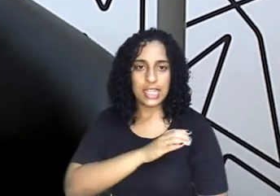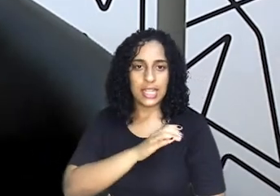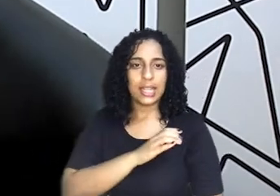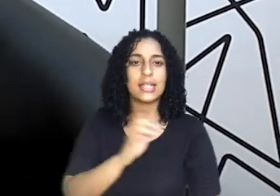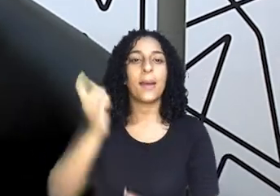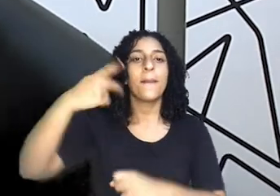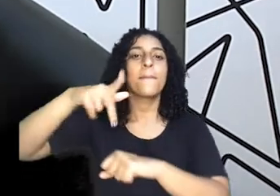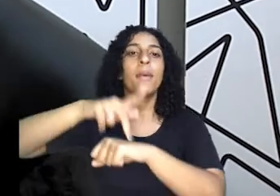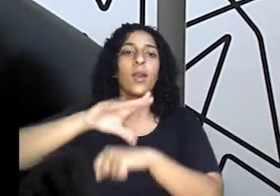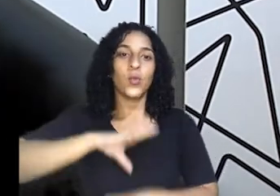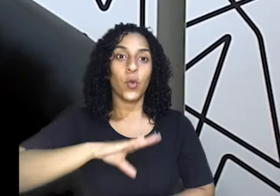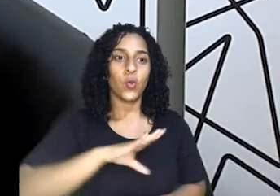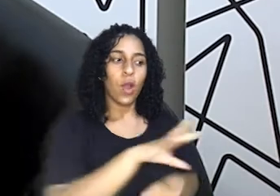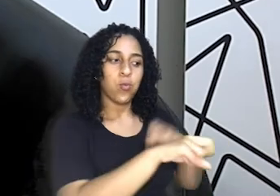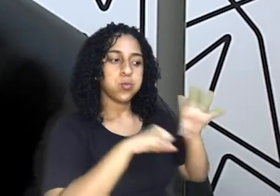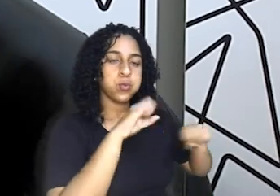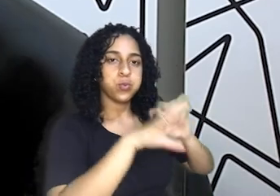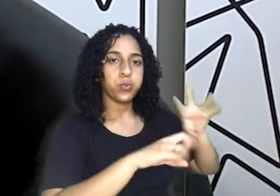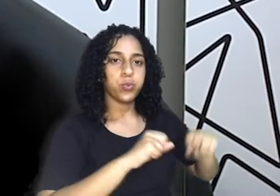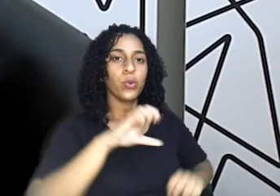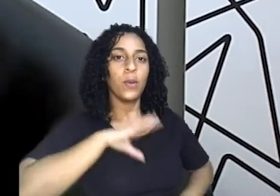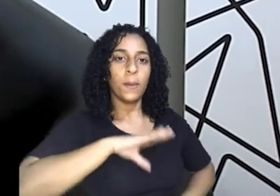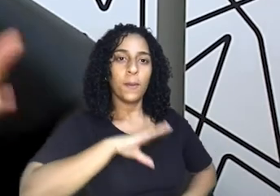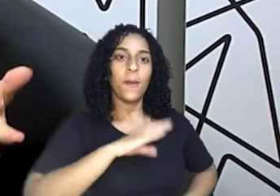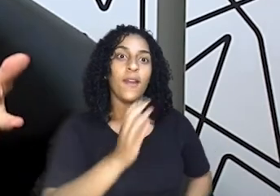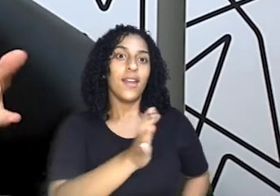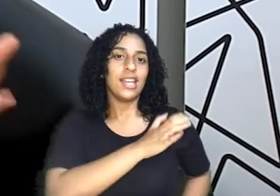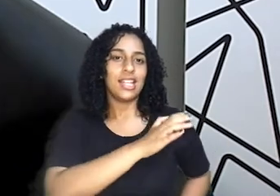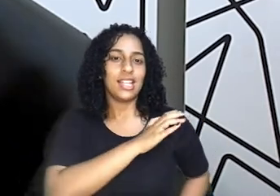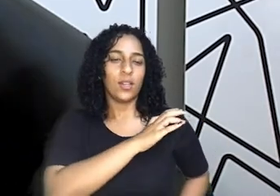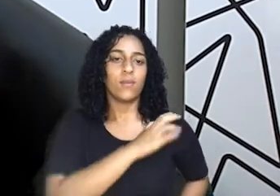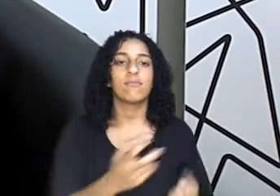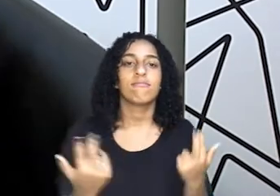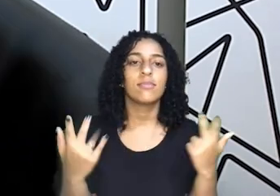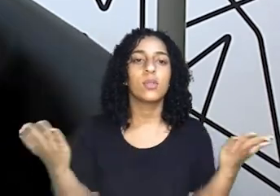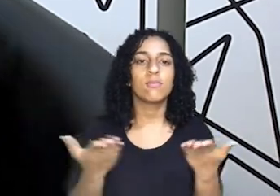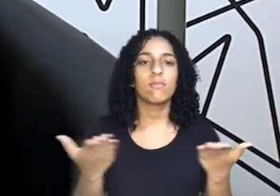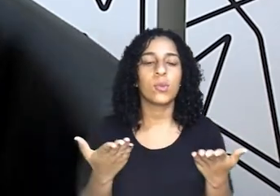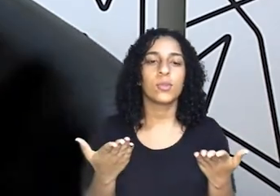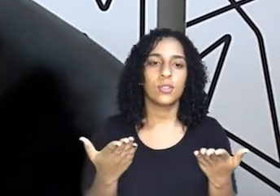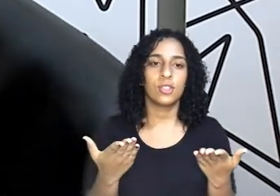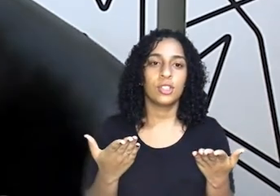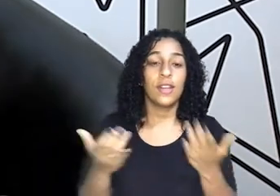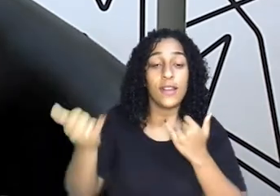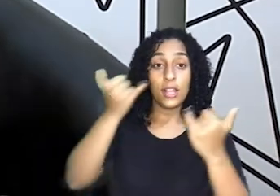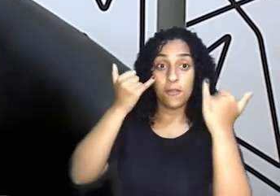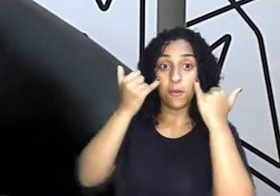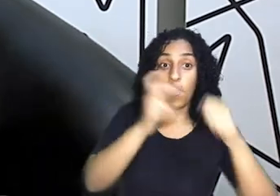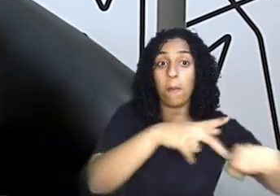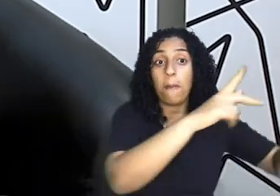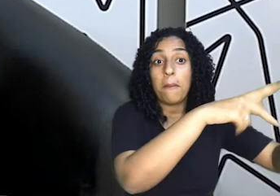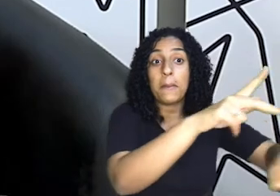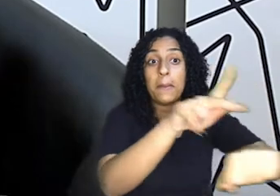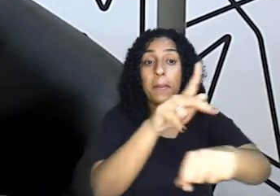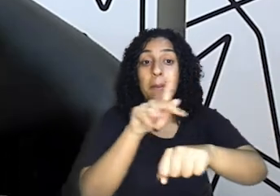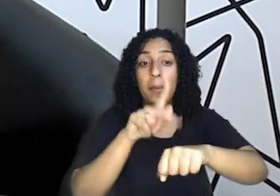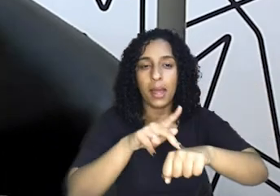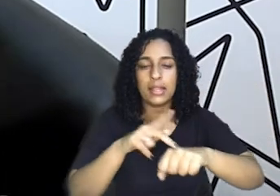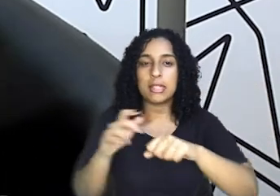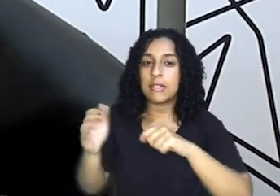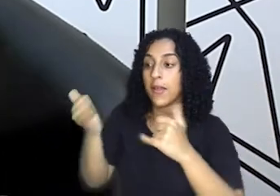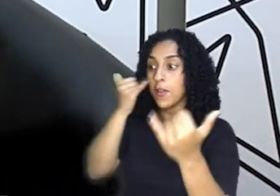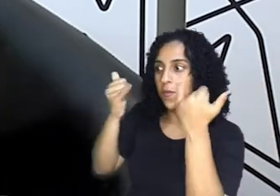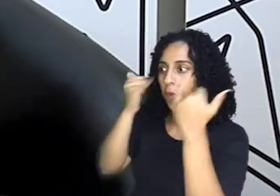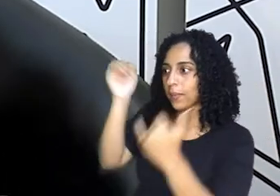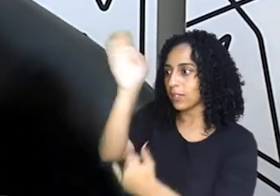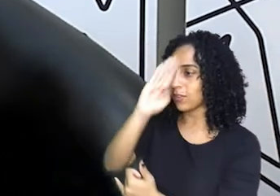agora é isso né a nossa os nossos dados estão gerando riqueza para empresas basicamente do Vale do Silício e de onde